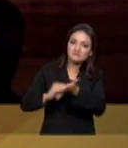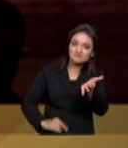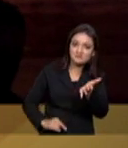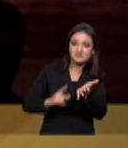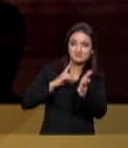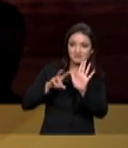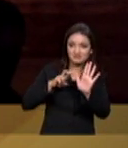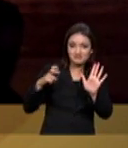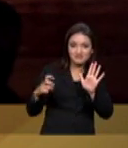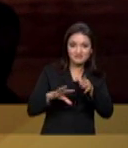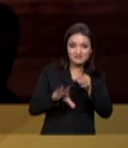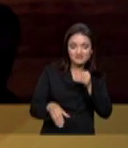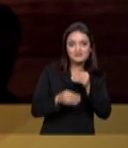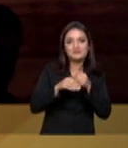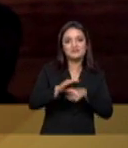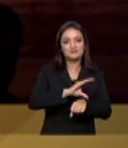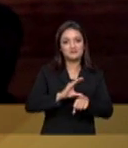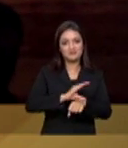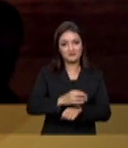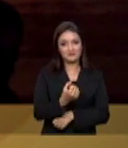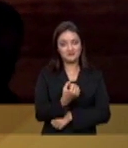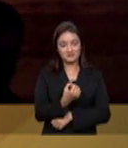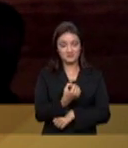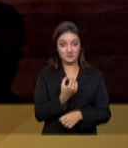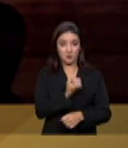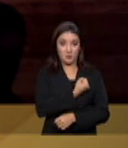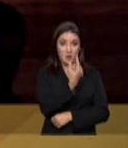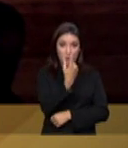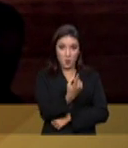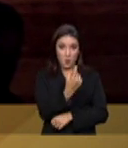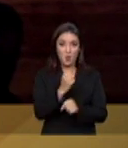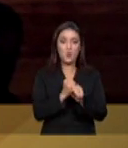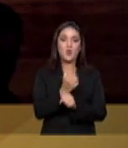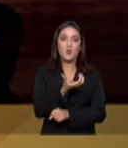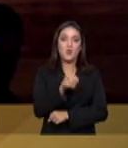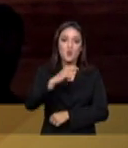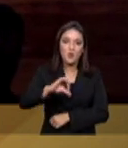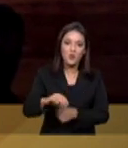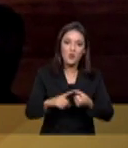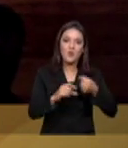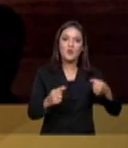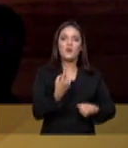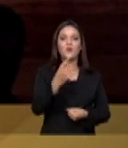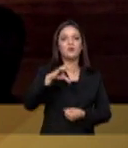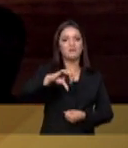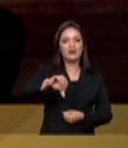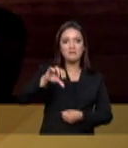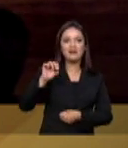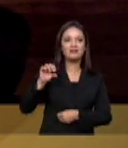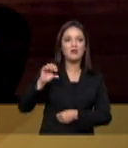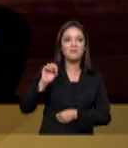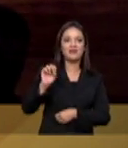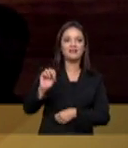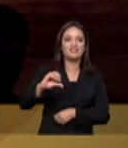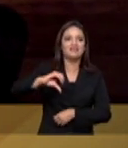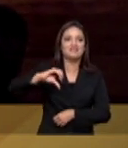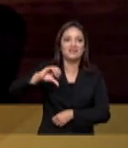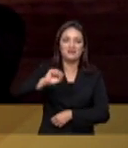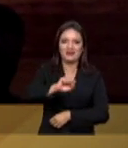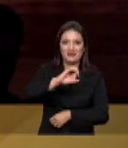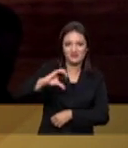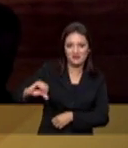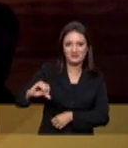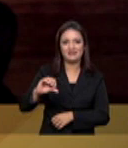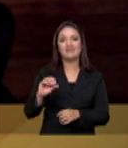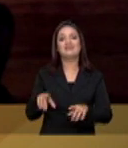da emenda condicional um de 69 em seu artigo 198 para os 1º e 2º a referida